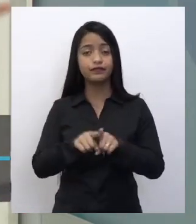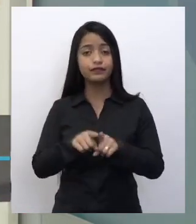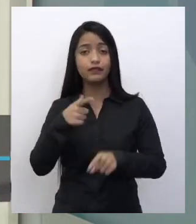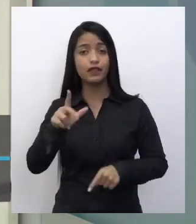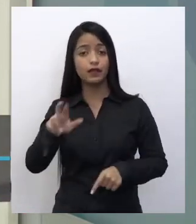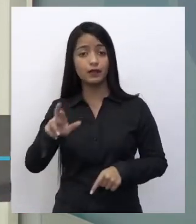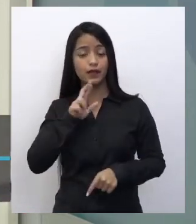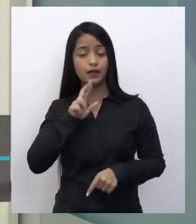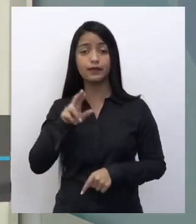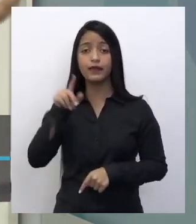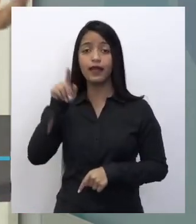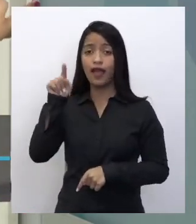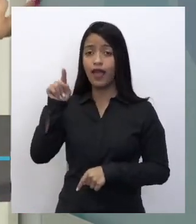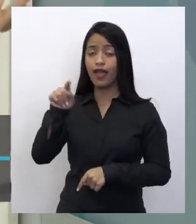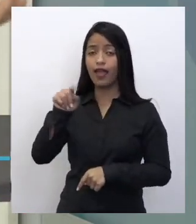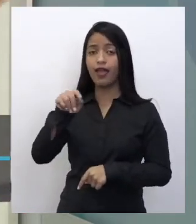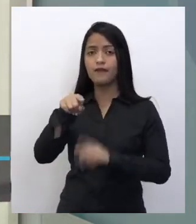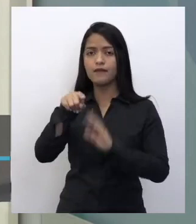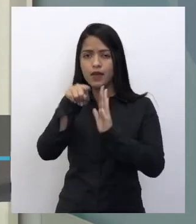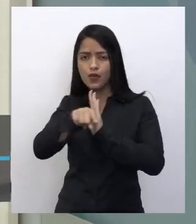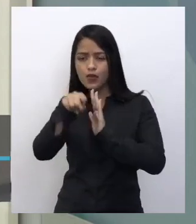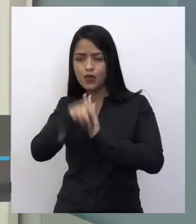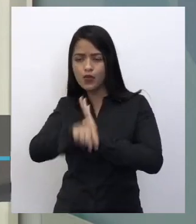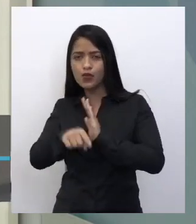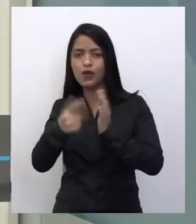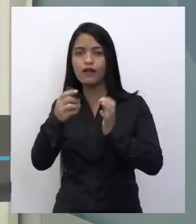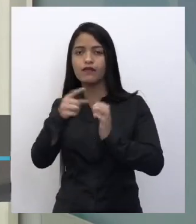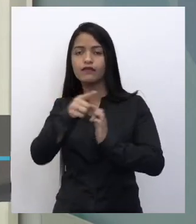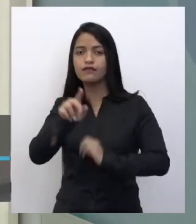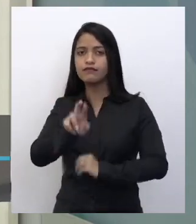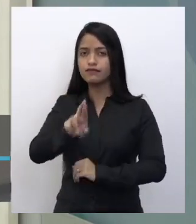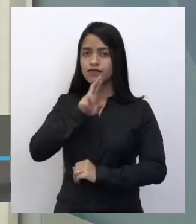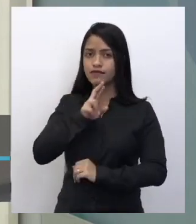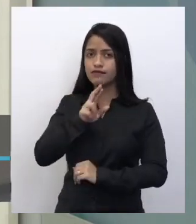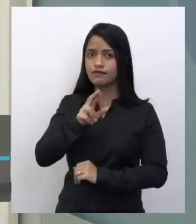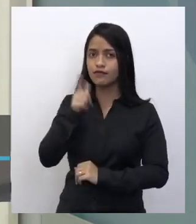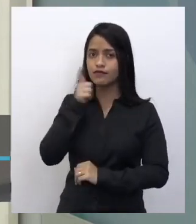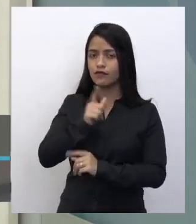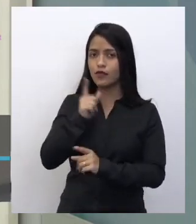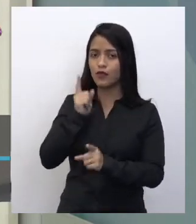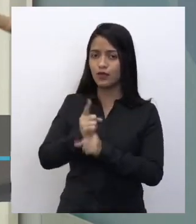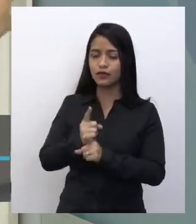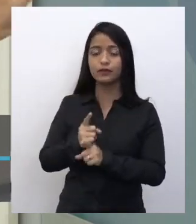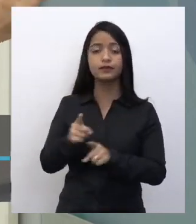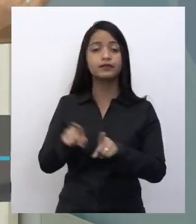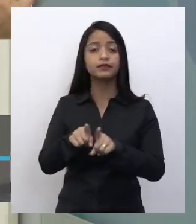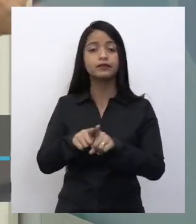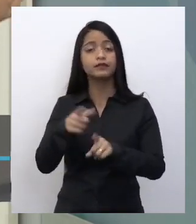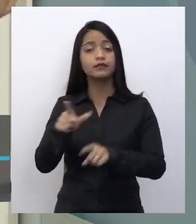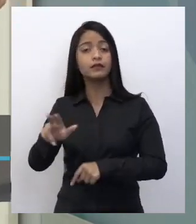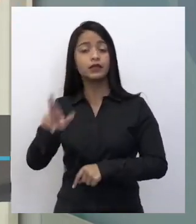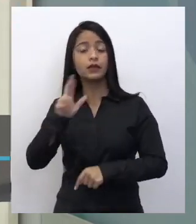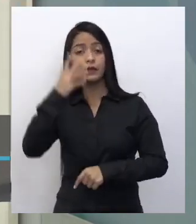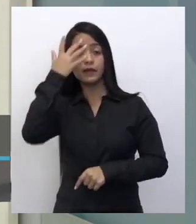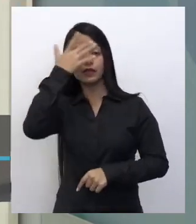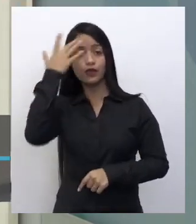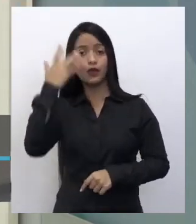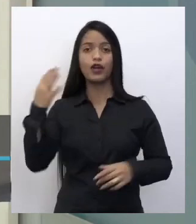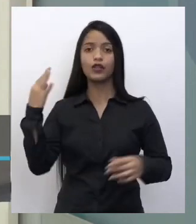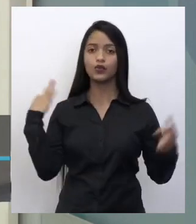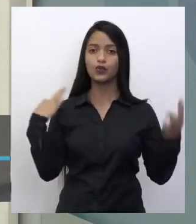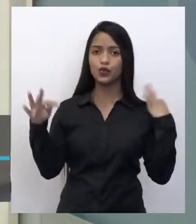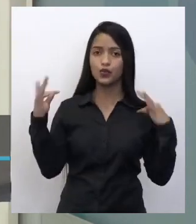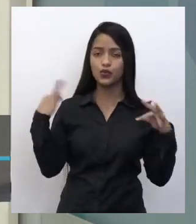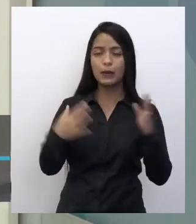perguntava enigmas. Aí a Fabiana falava que charadas para os turistas. Era para os